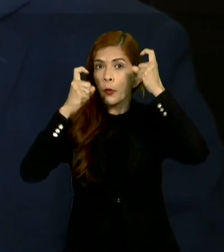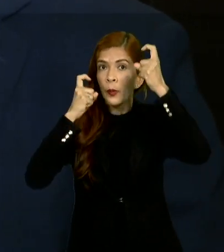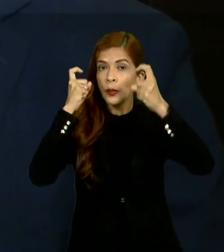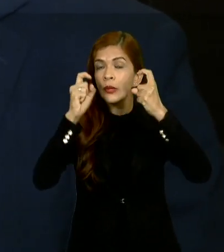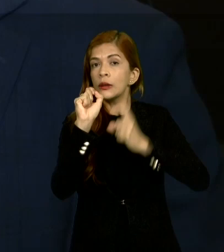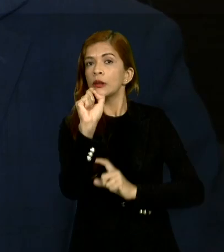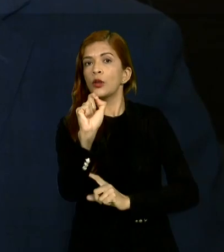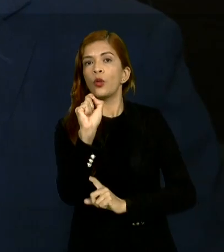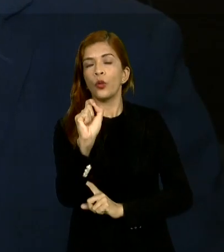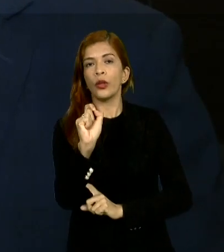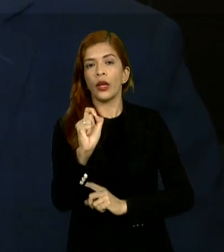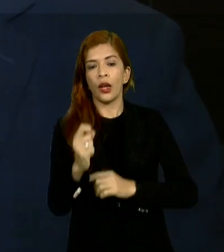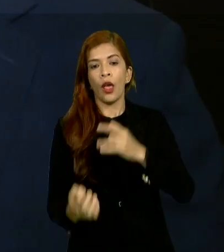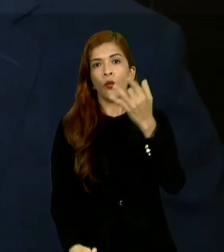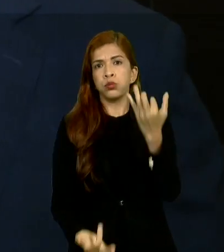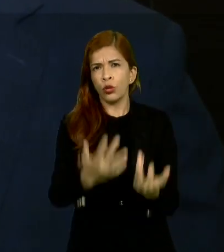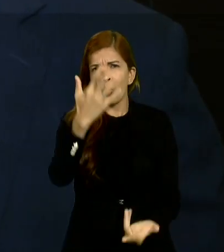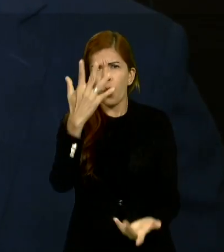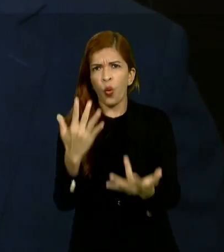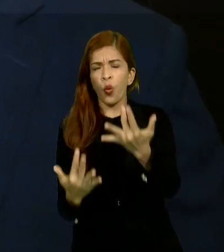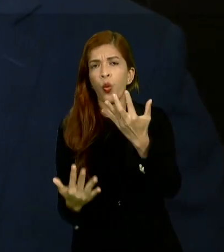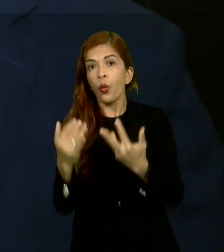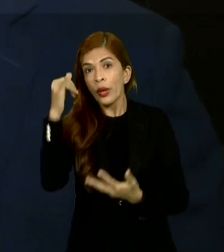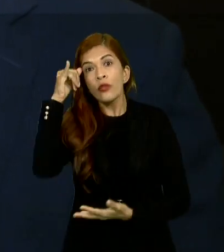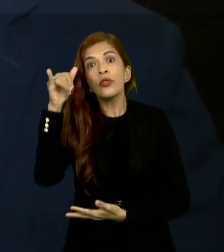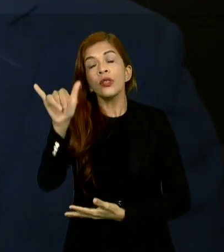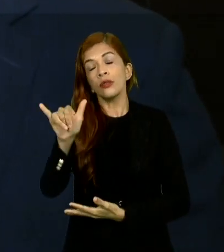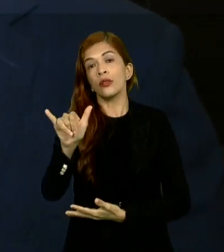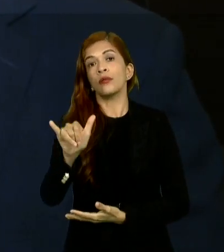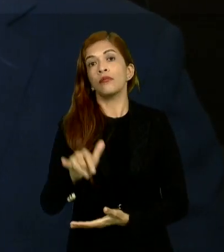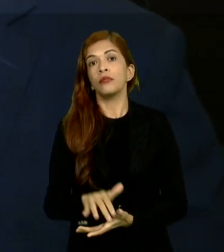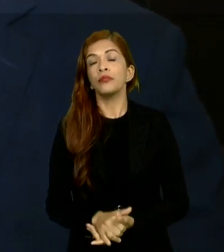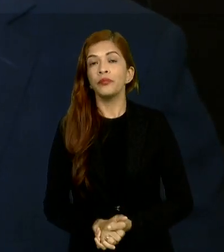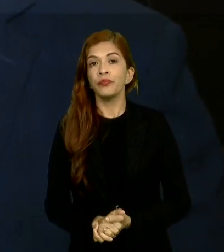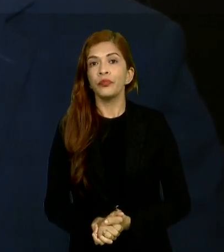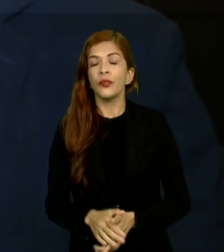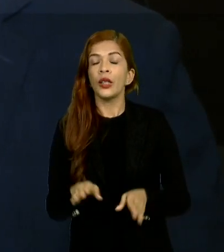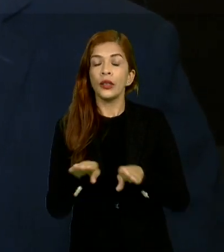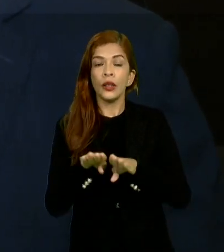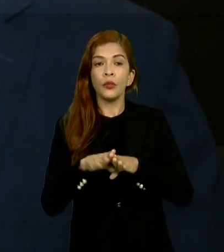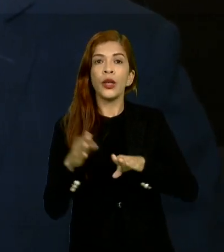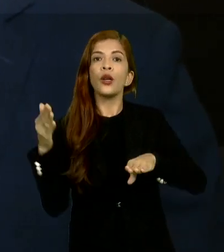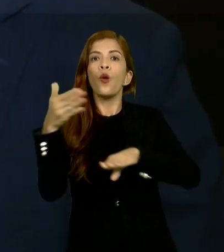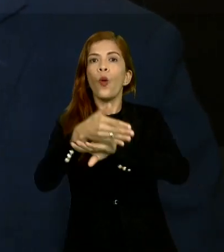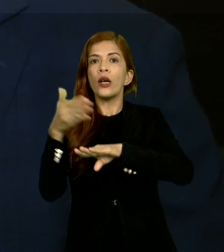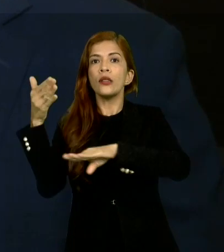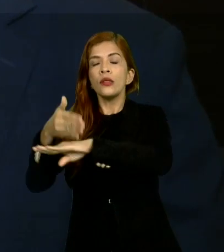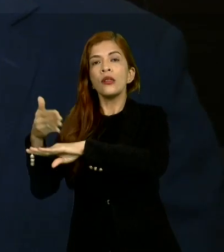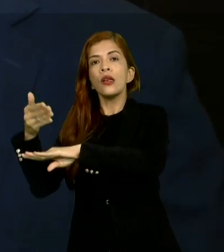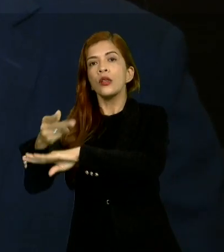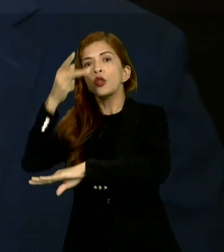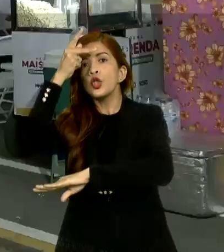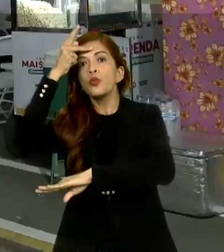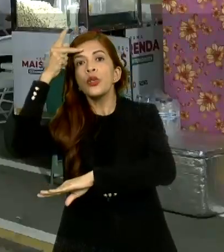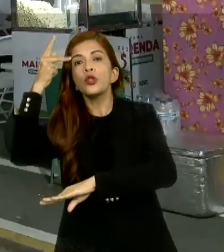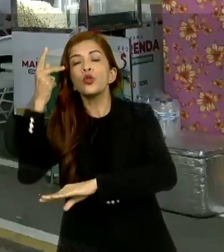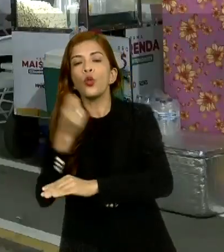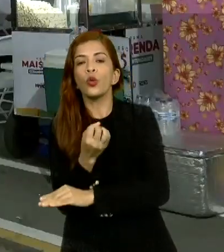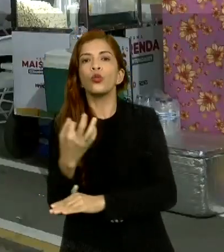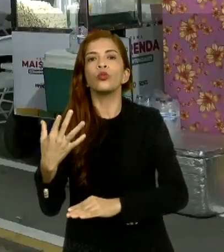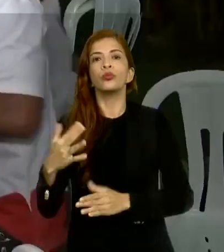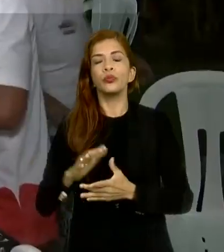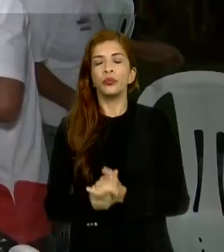ao incêndio, né, que pode ocorrer, mas também nós temos a questão do acesso, né, de pessoas até a Assembleia Legislativa.